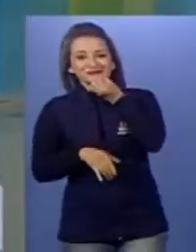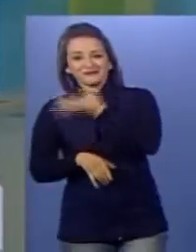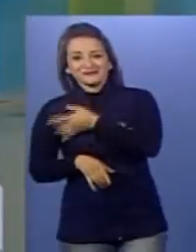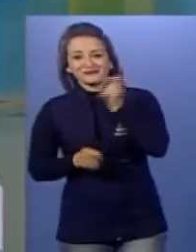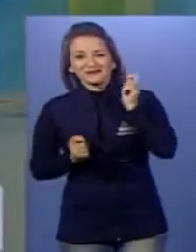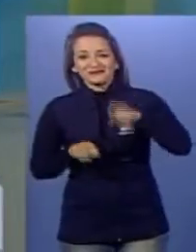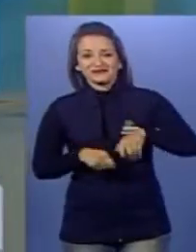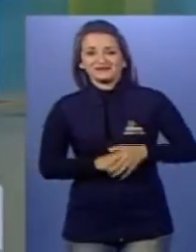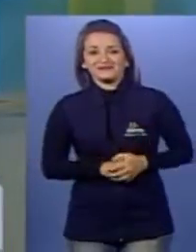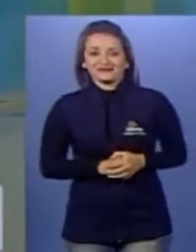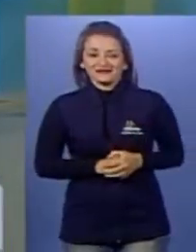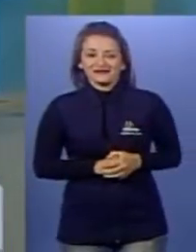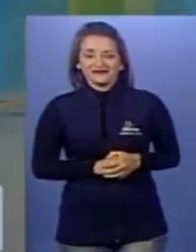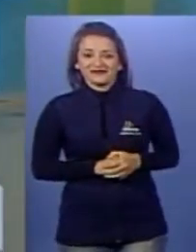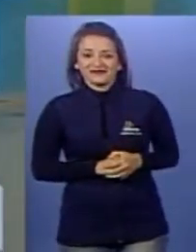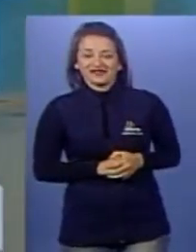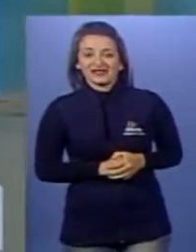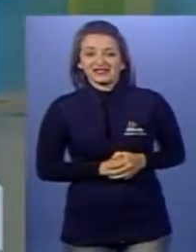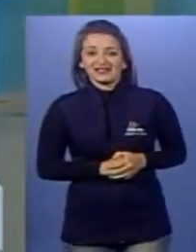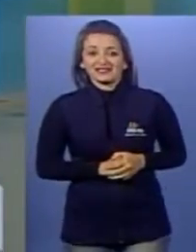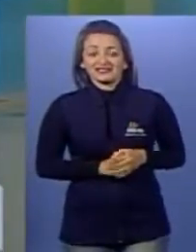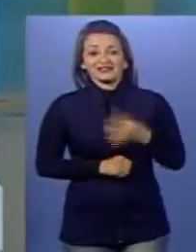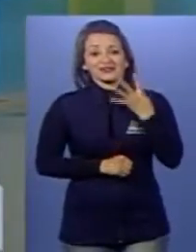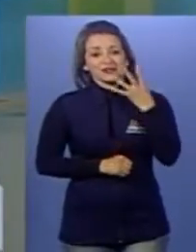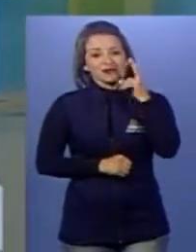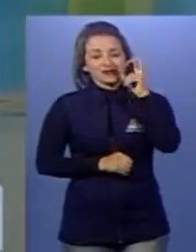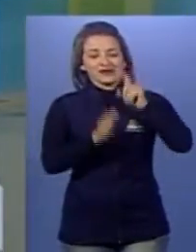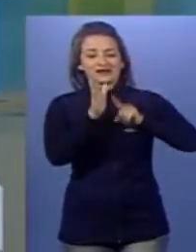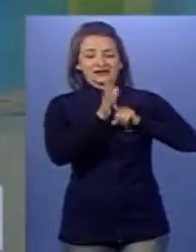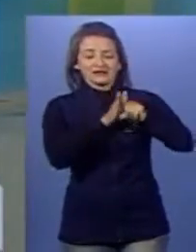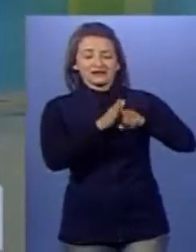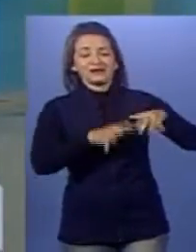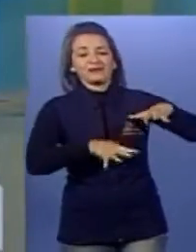sozinho 45 questões